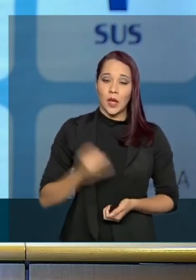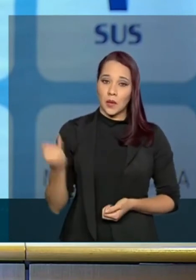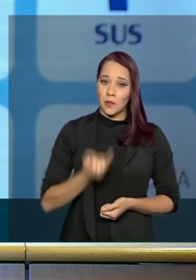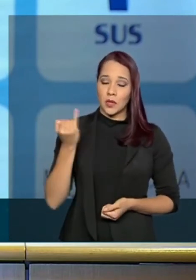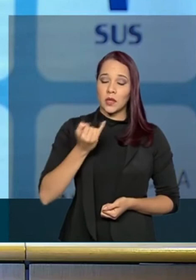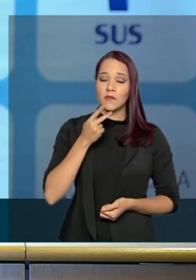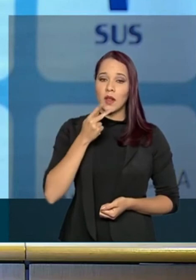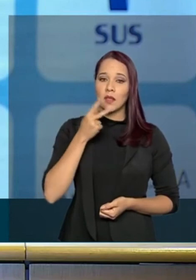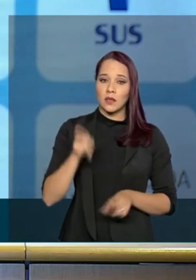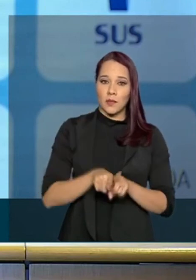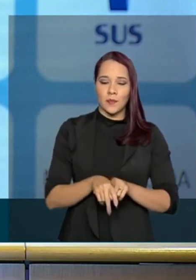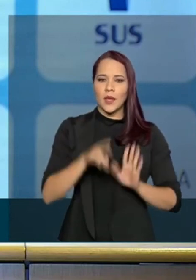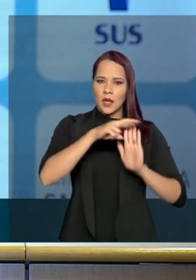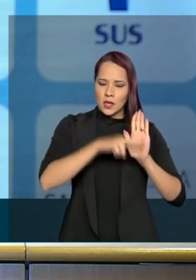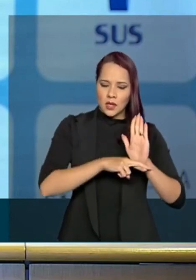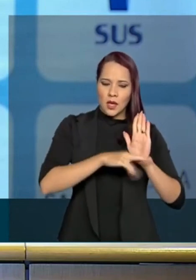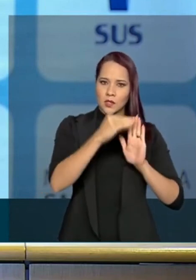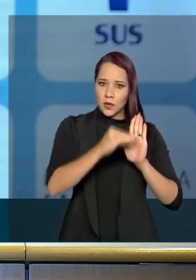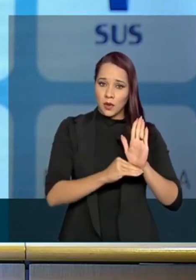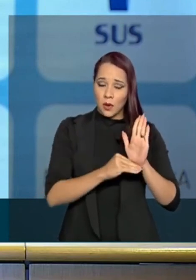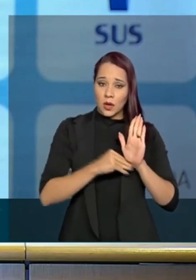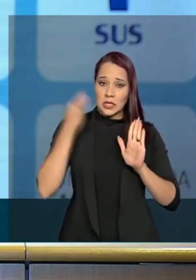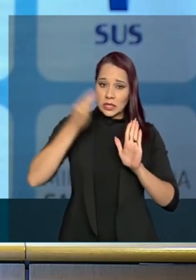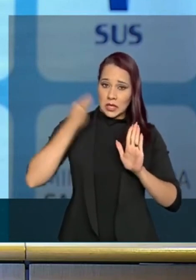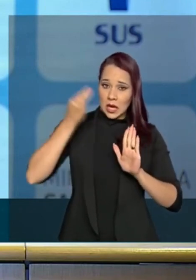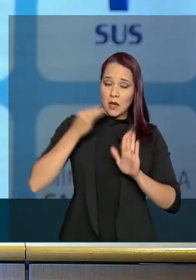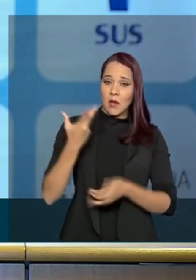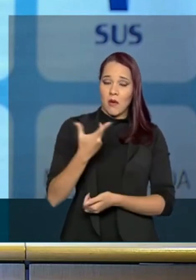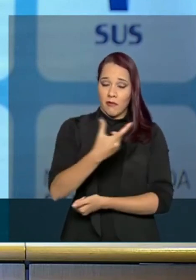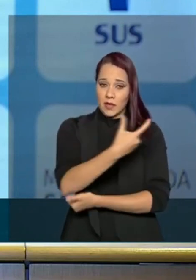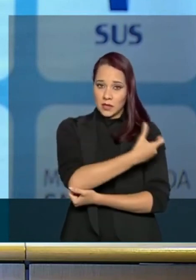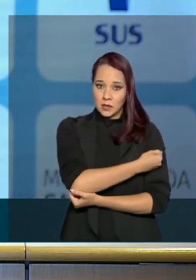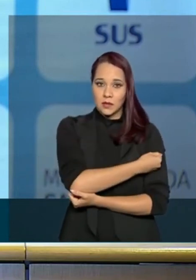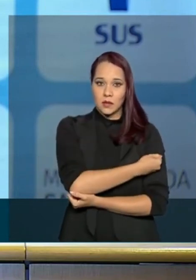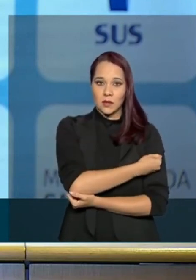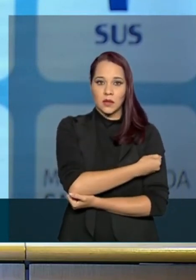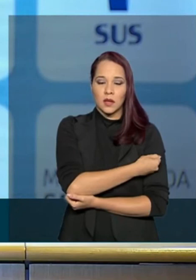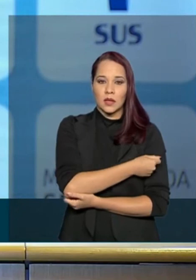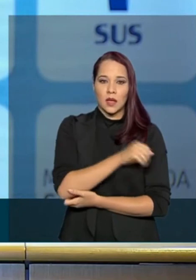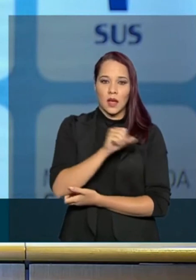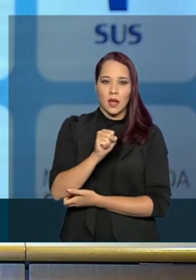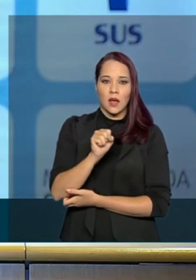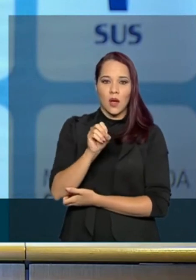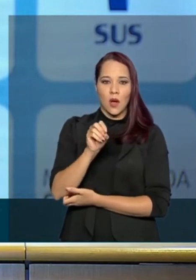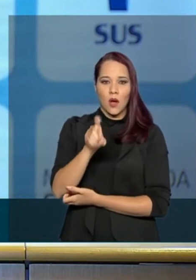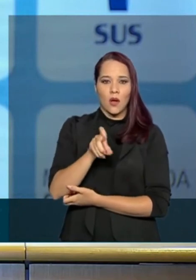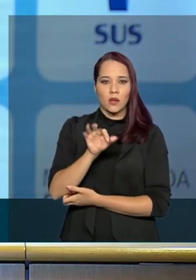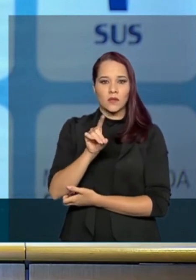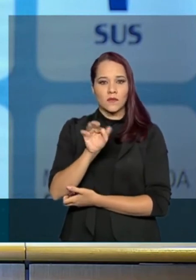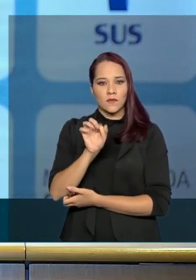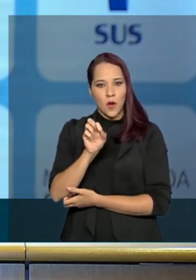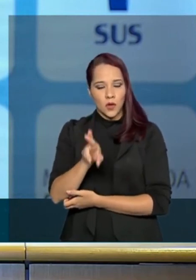também que as regras no protocolo de ensaio clínico com a vacina AstraZeneca Oxford